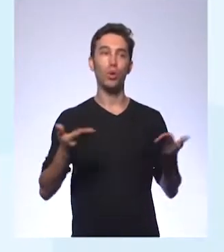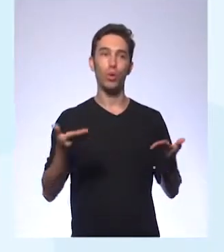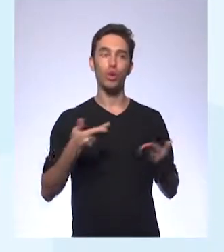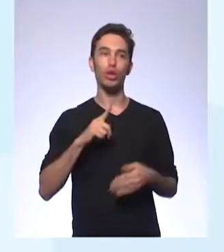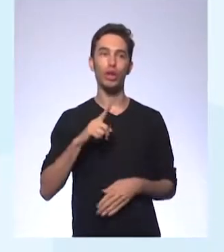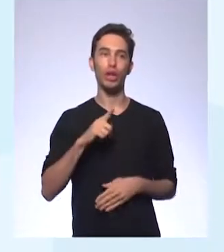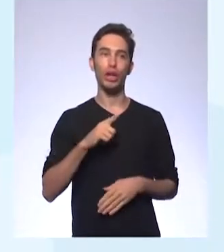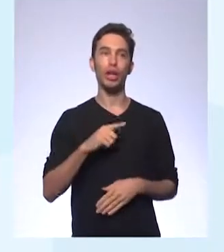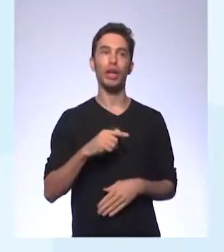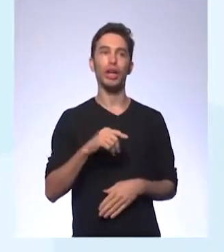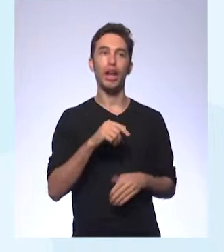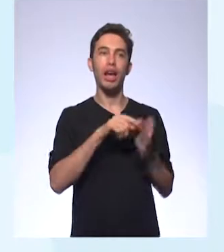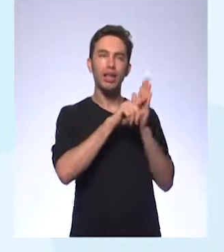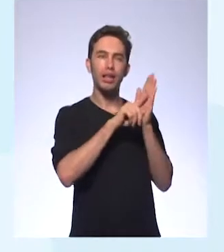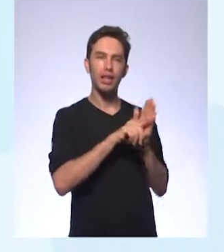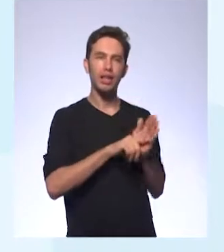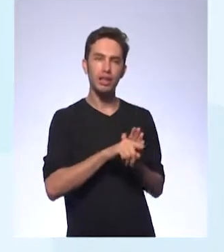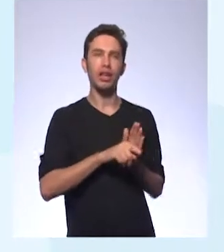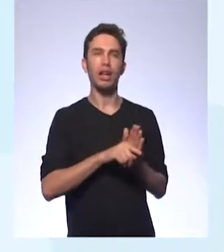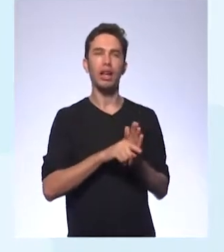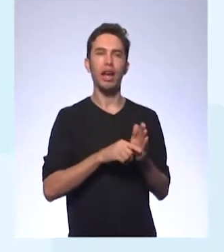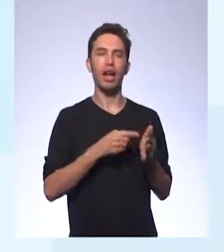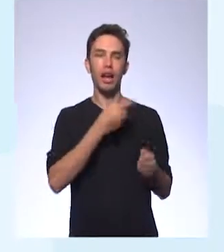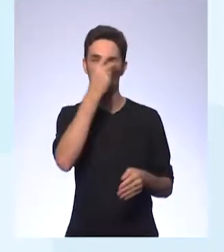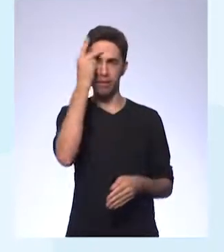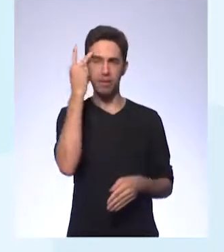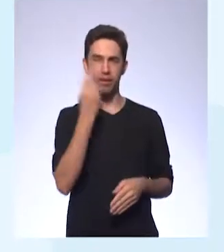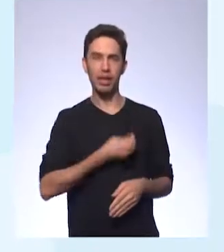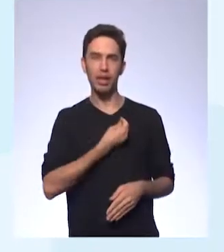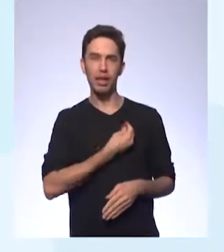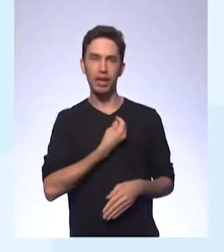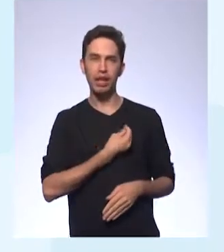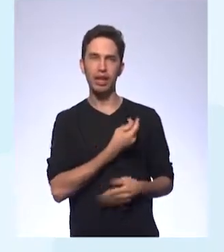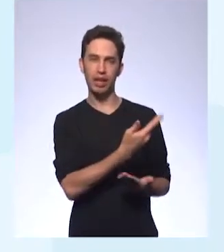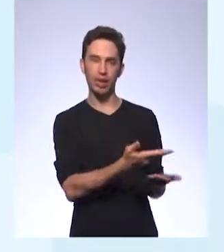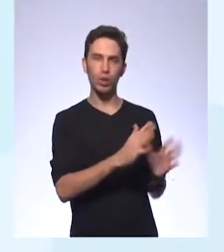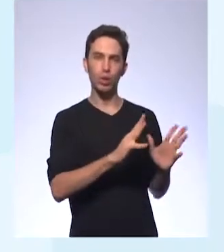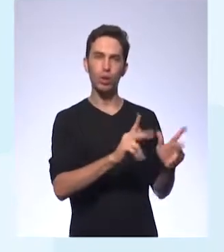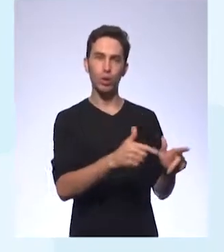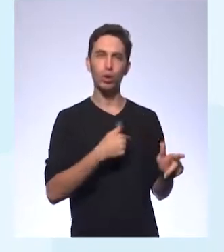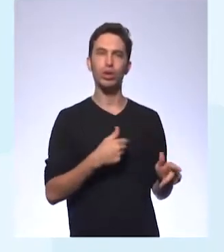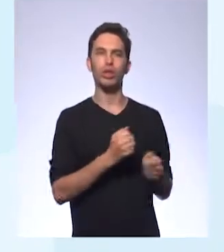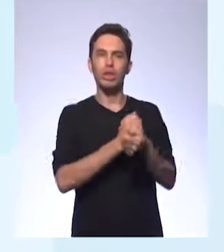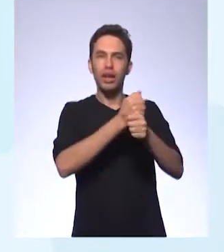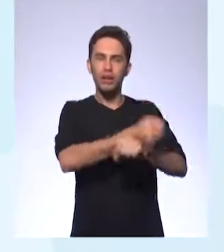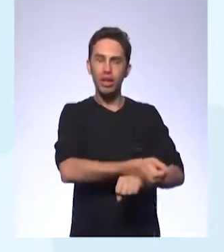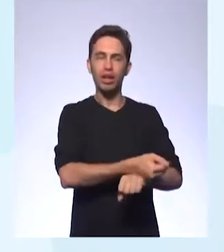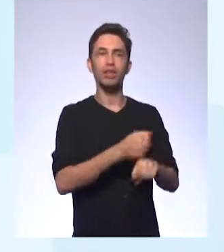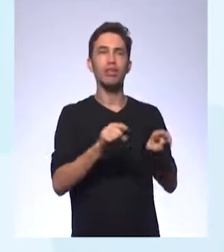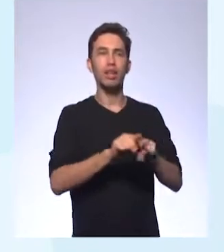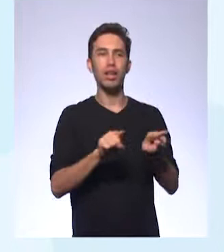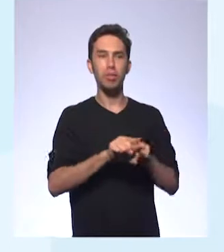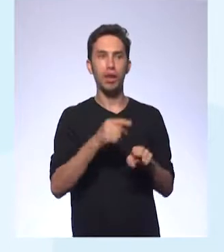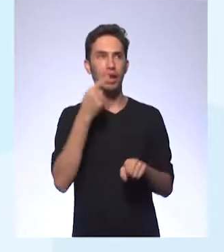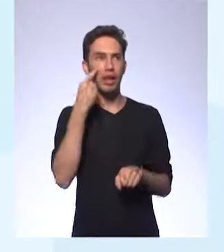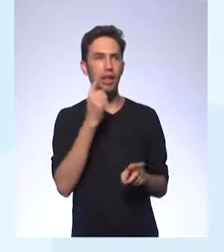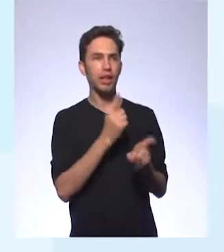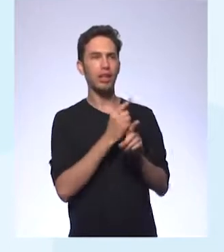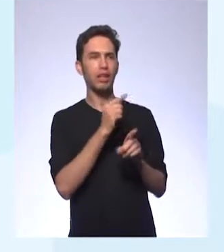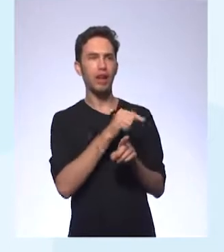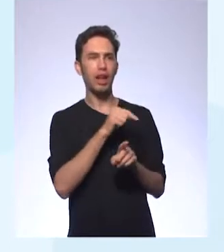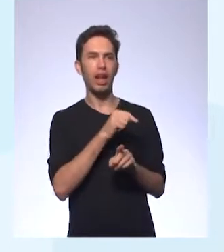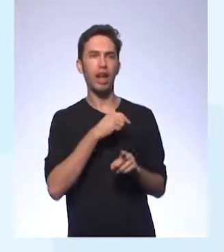nós iremos analisar as condições das pessoas escravizadas e identificar as formas de